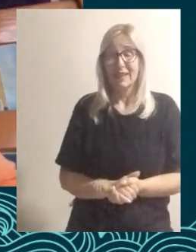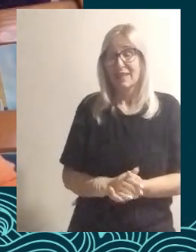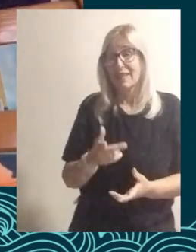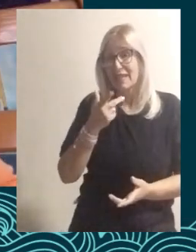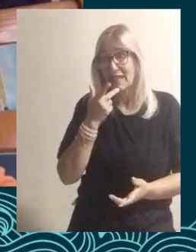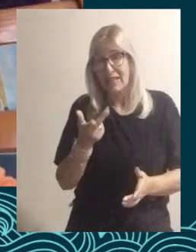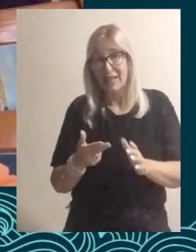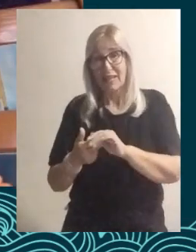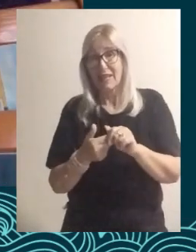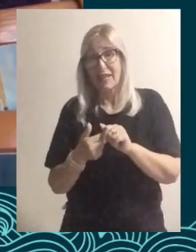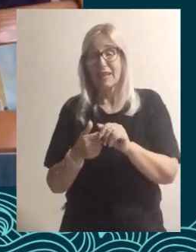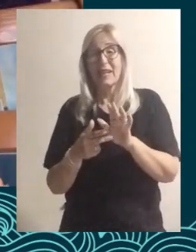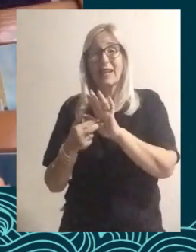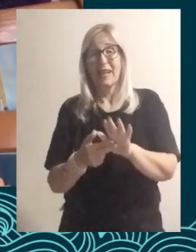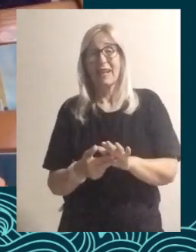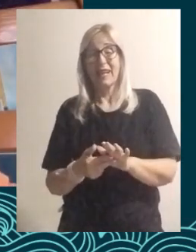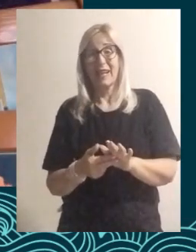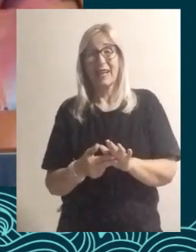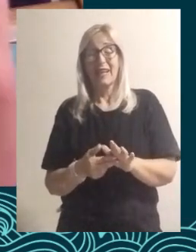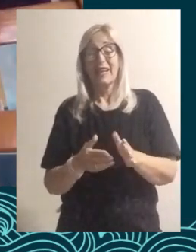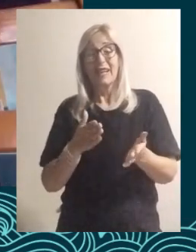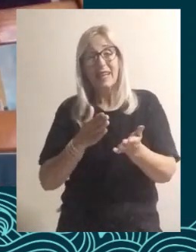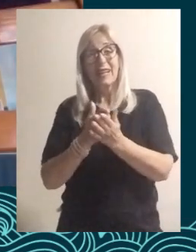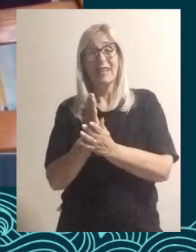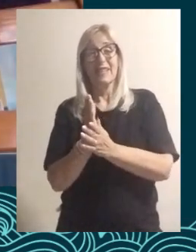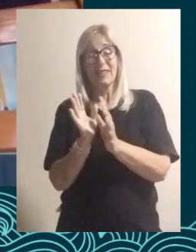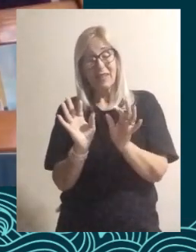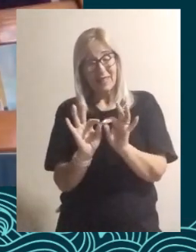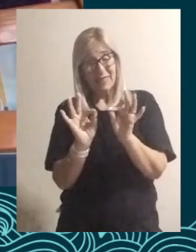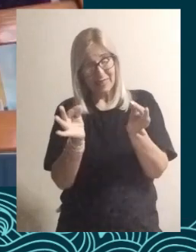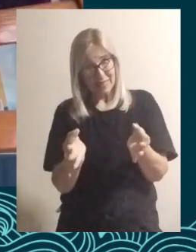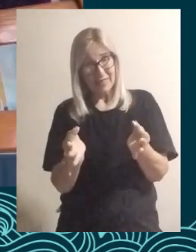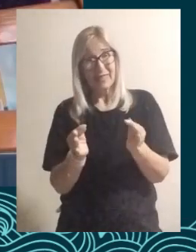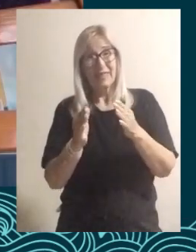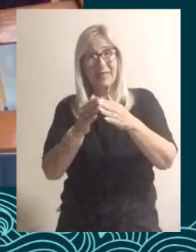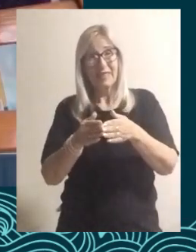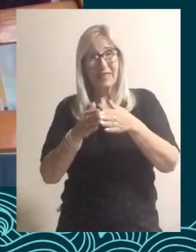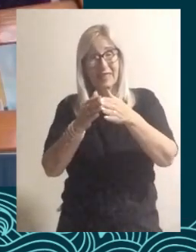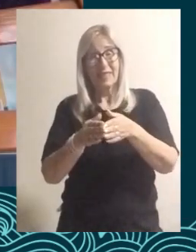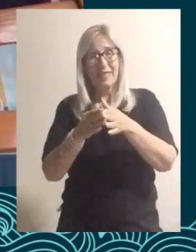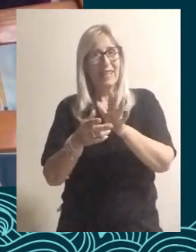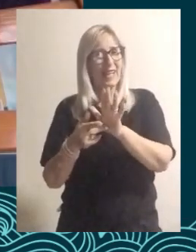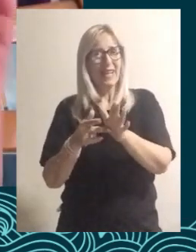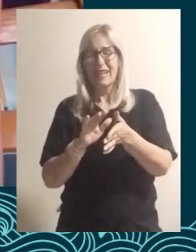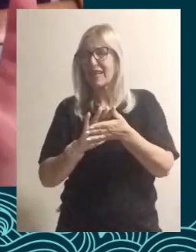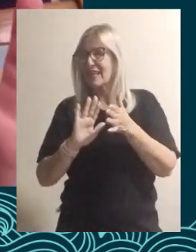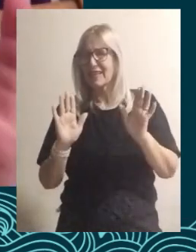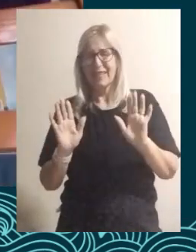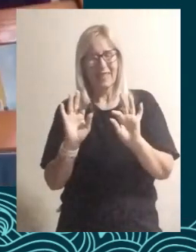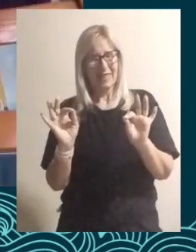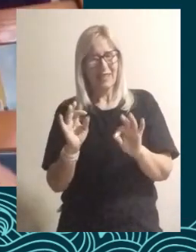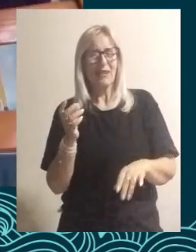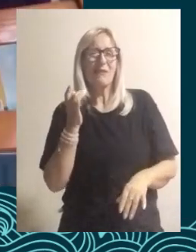Mas é isso, não tem como acertar sempre, pelo menos eu sei que na minha travessia, que foi bem mais simples, que foi a do